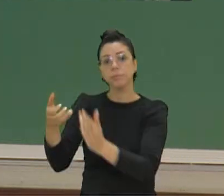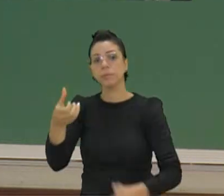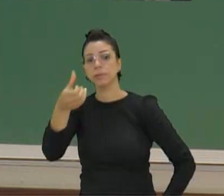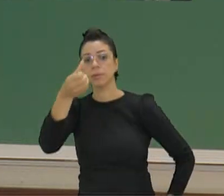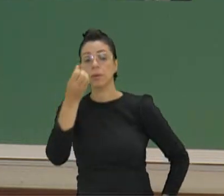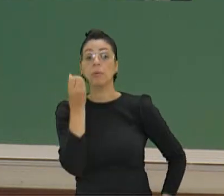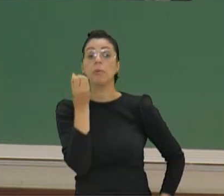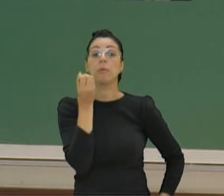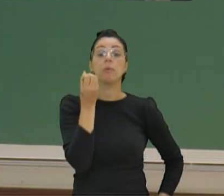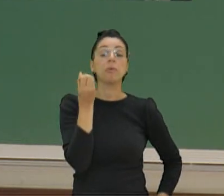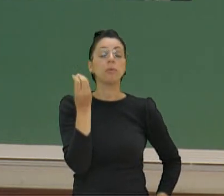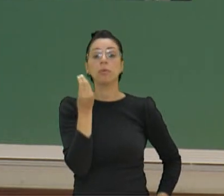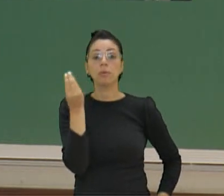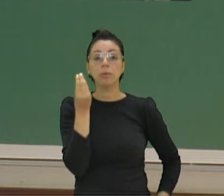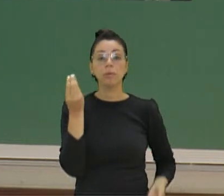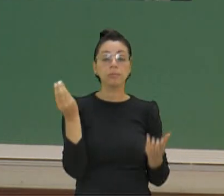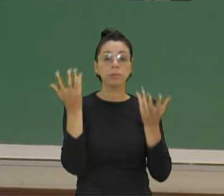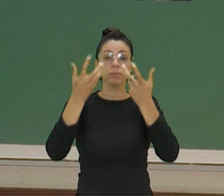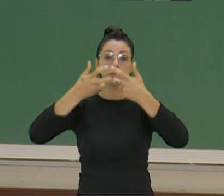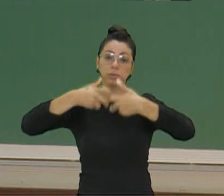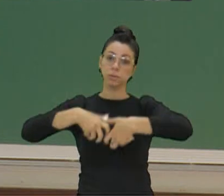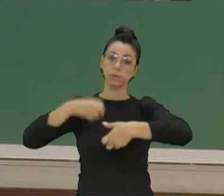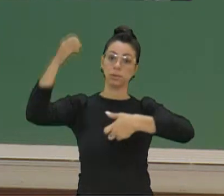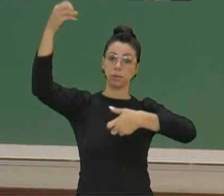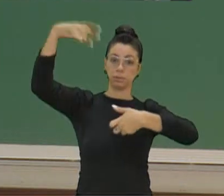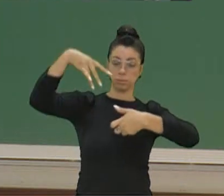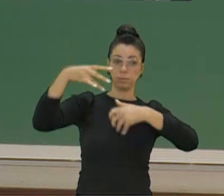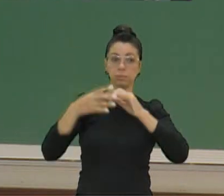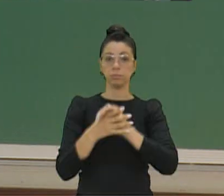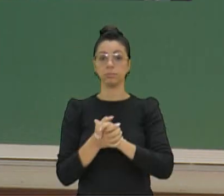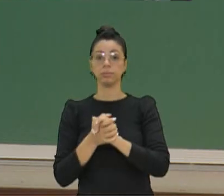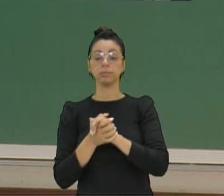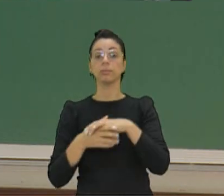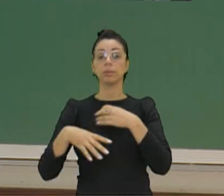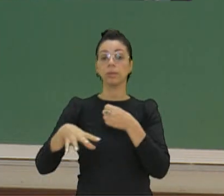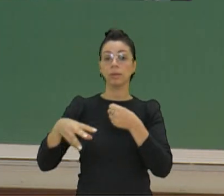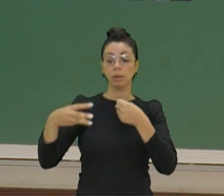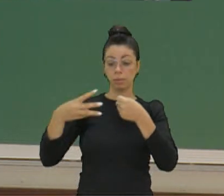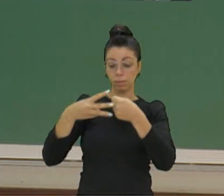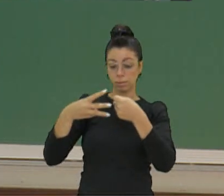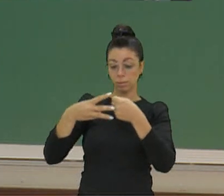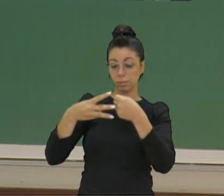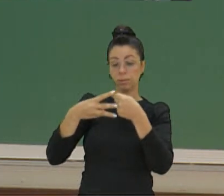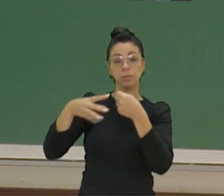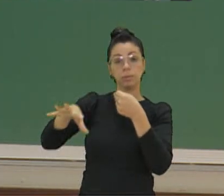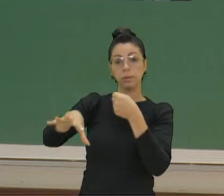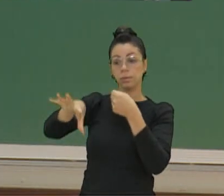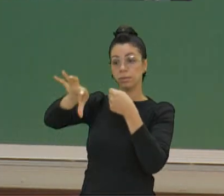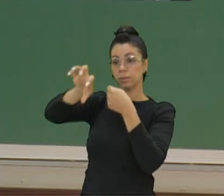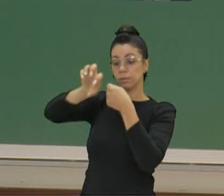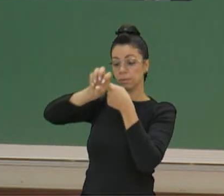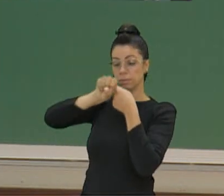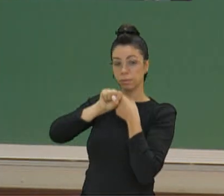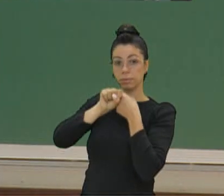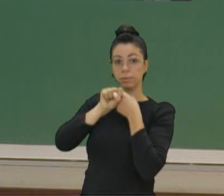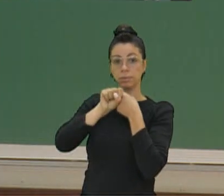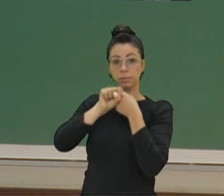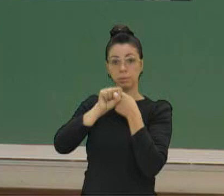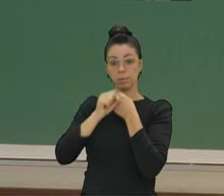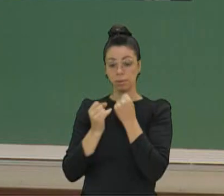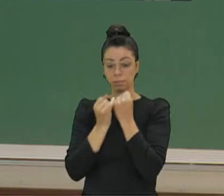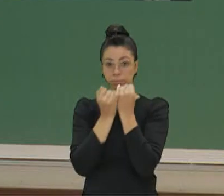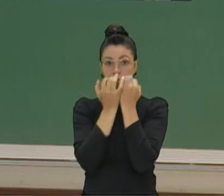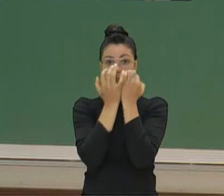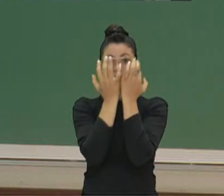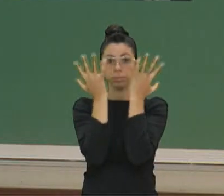falando aqui que os fotorreceptores capturam a luz, geram esses impulsos nervosos e levam até